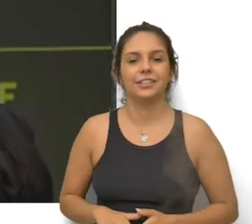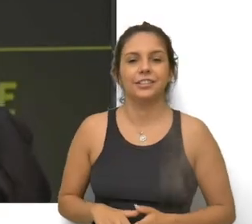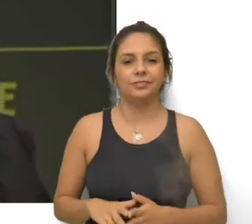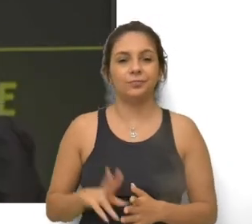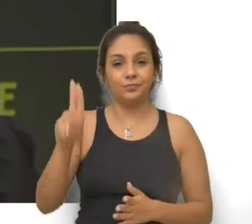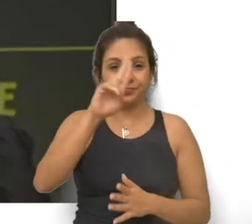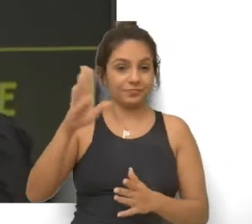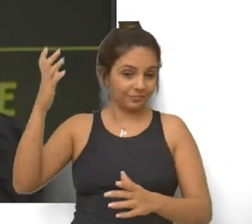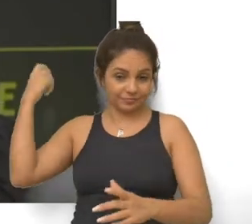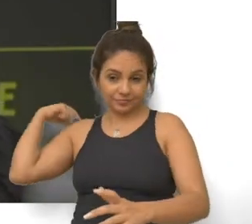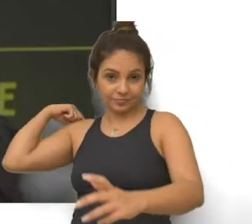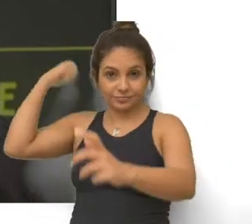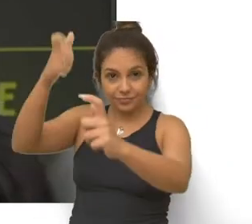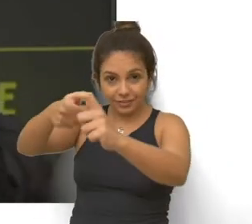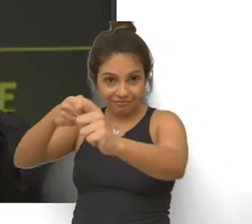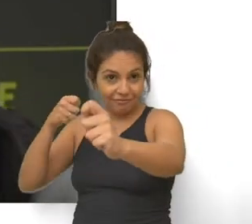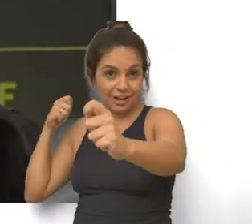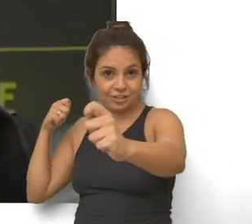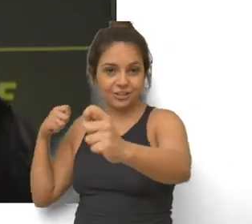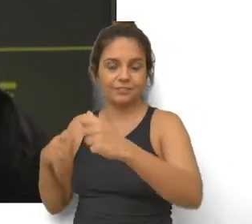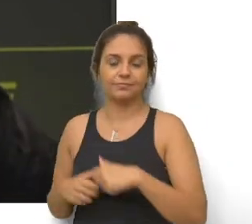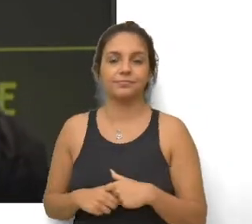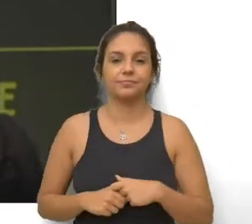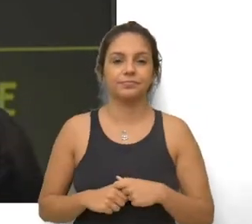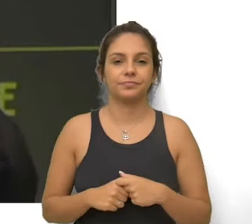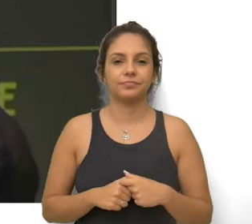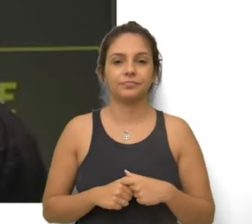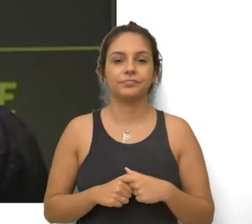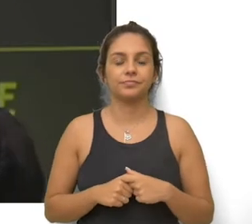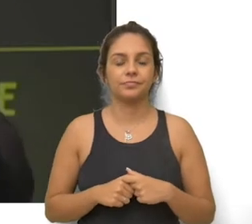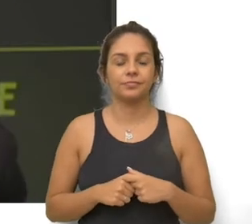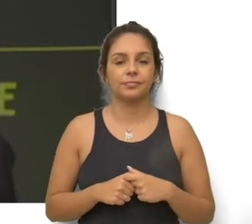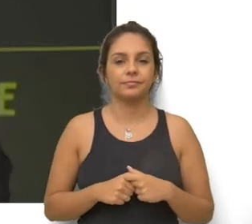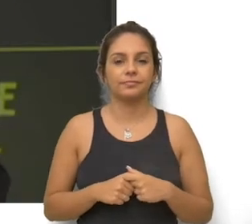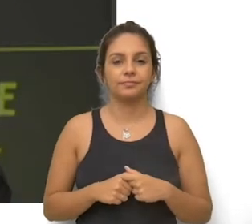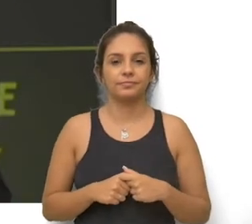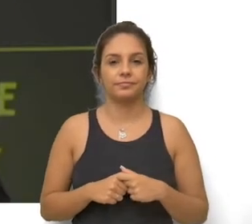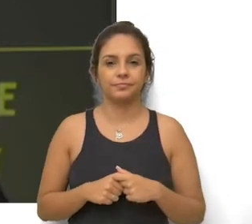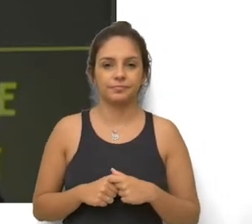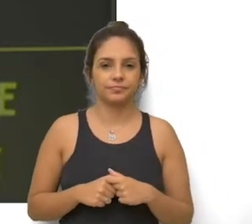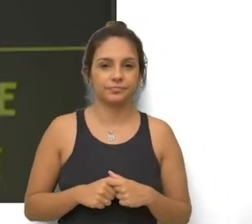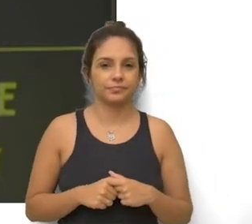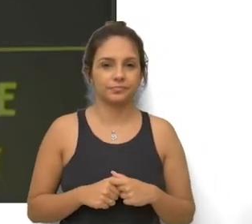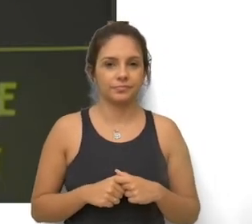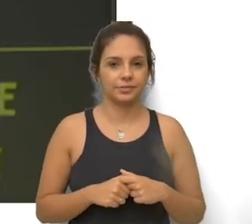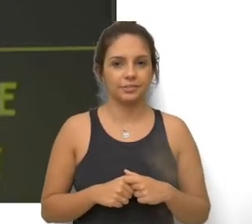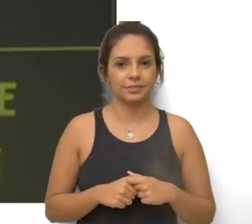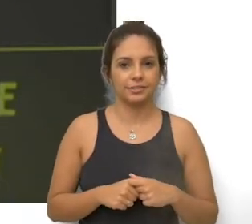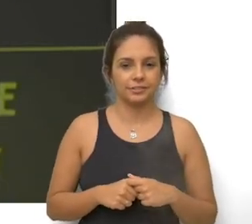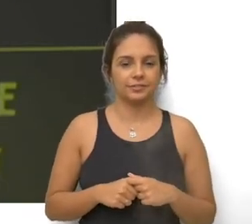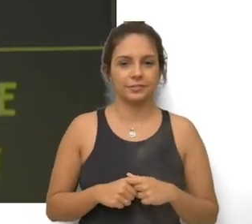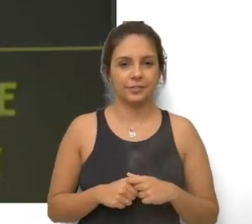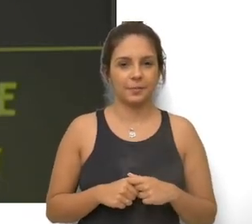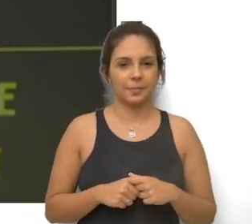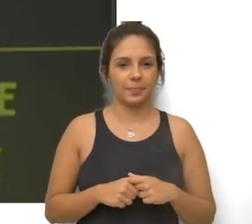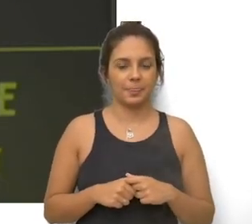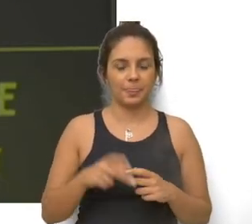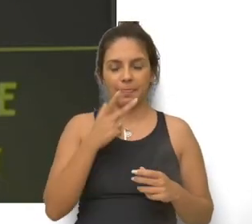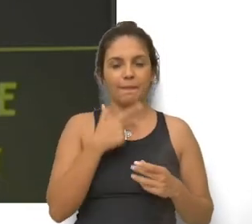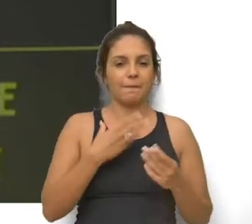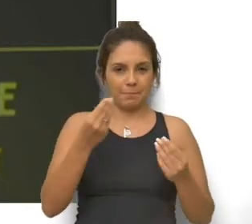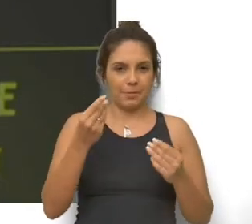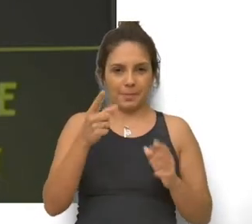na beirada da estrada, então o resto era despenhadeiro, né? Dava para matar a gente lá embaixo. Eu fiquei